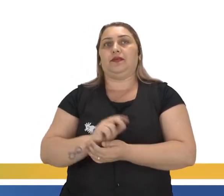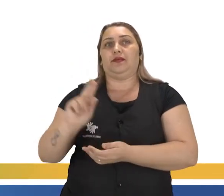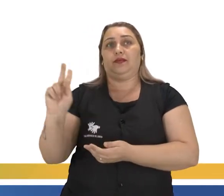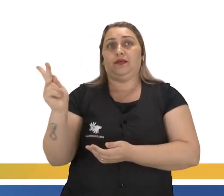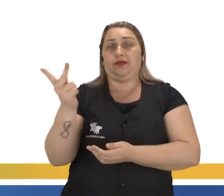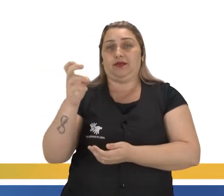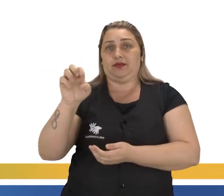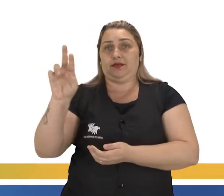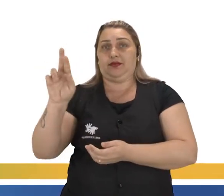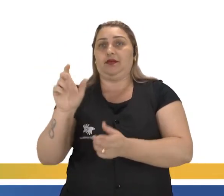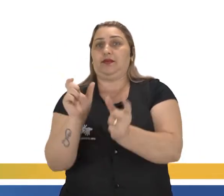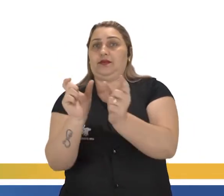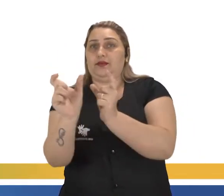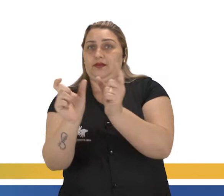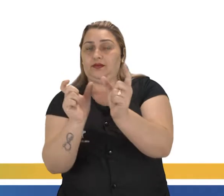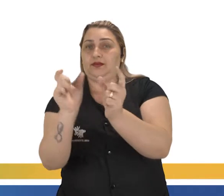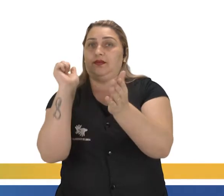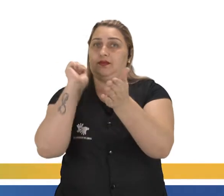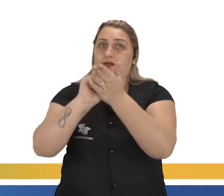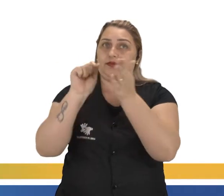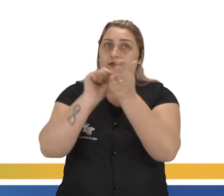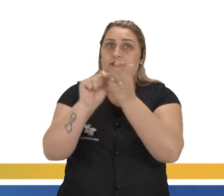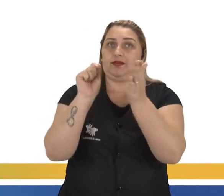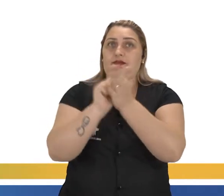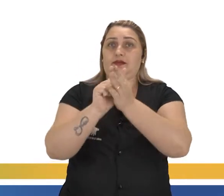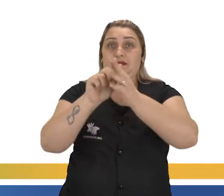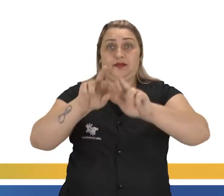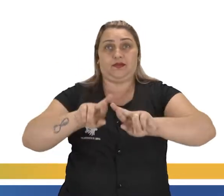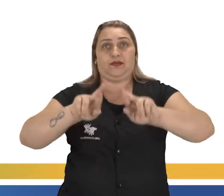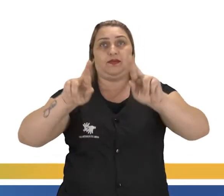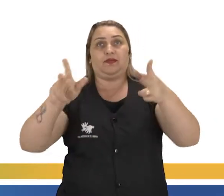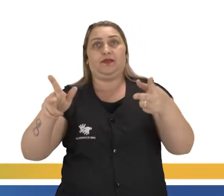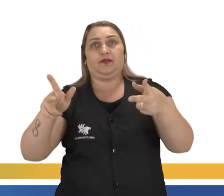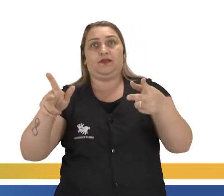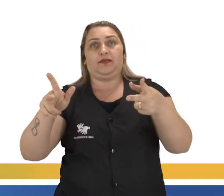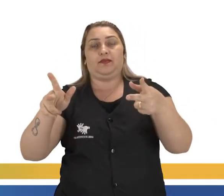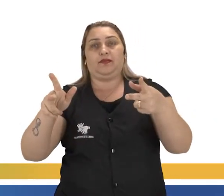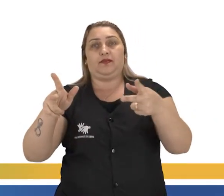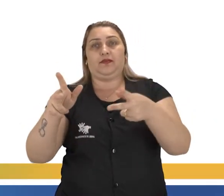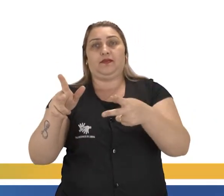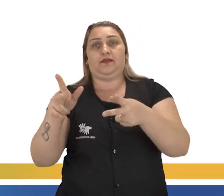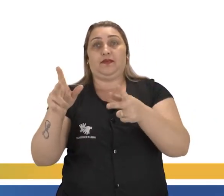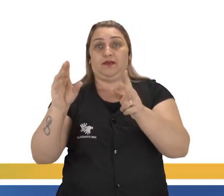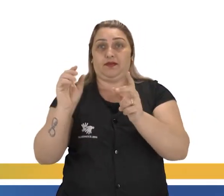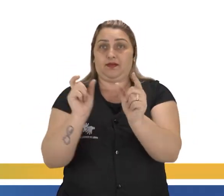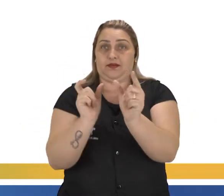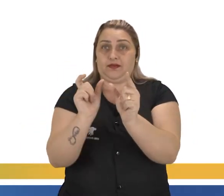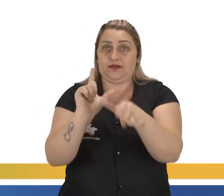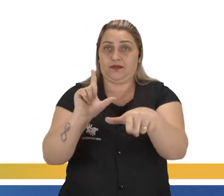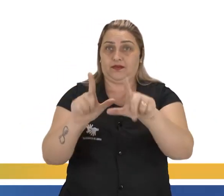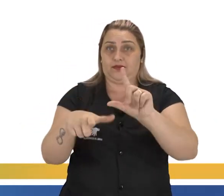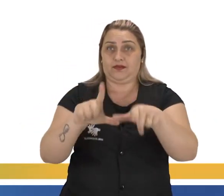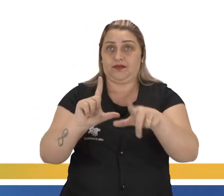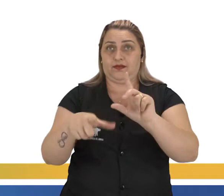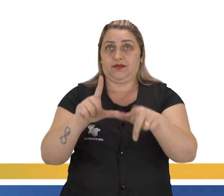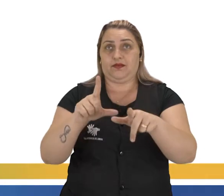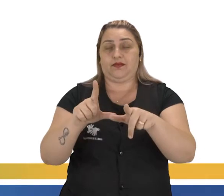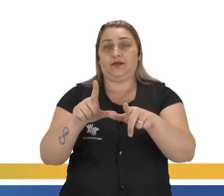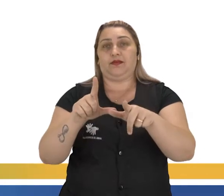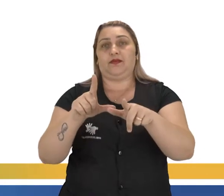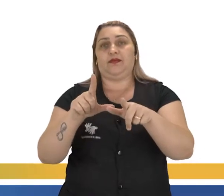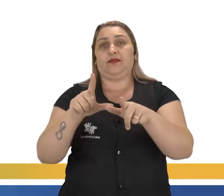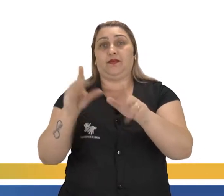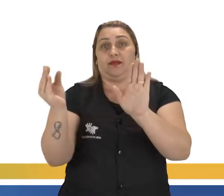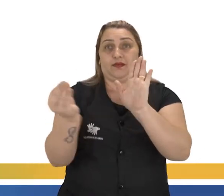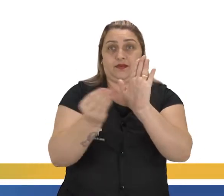heterográficas são palavras que se escrevem de maneira diferente. Se põe letra ou se saca letra,